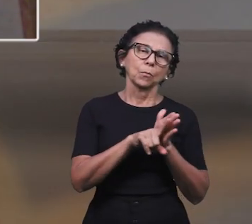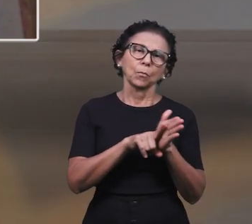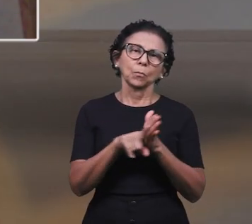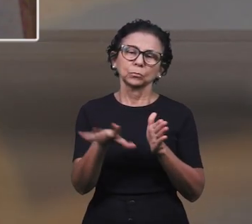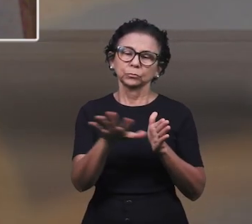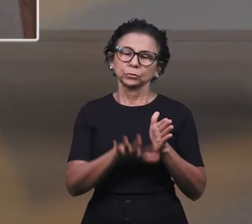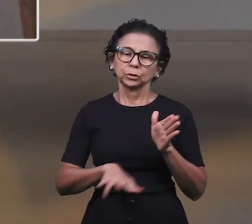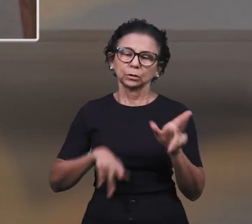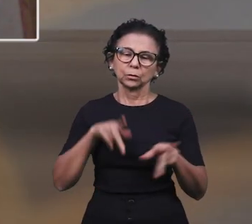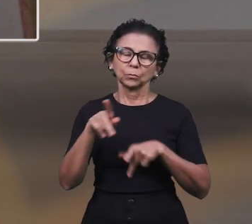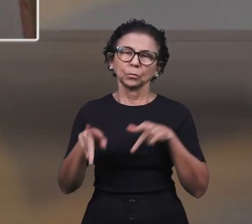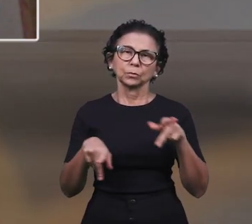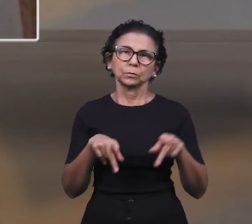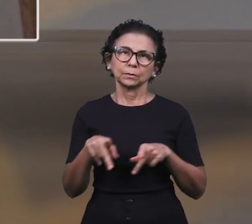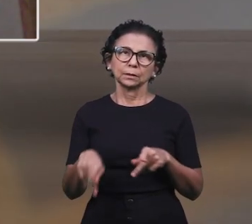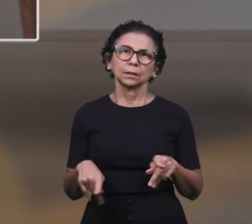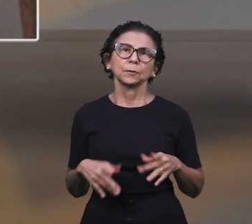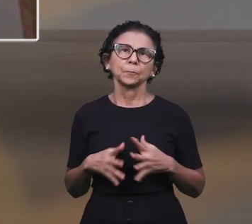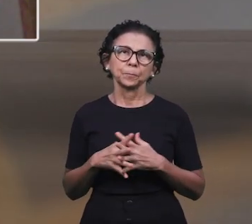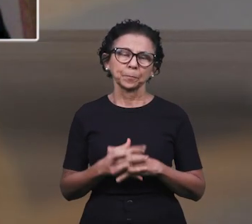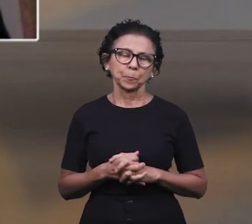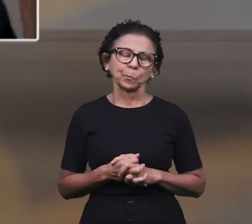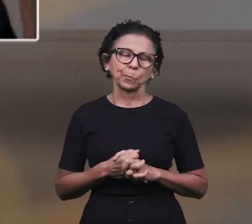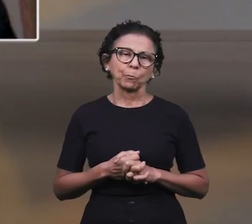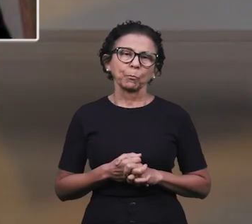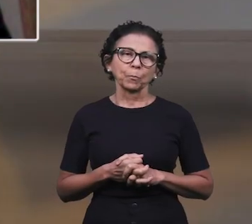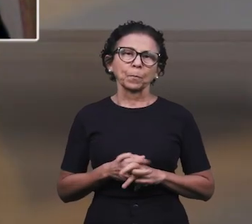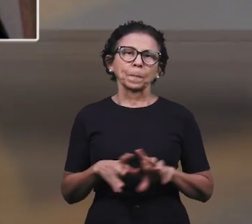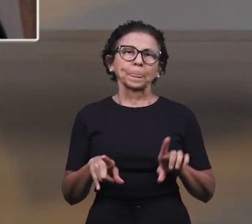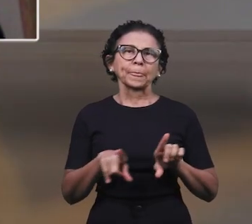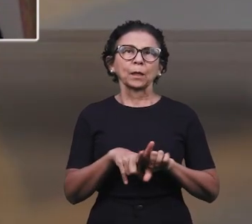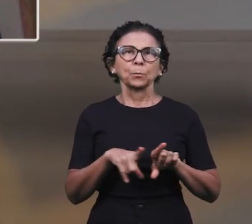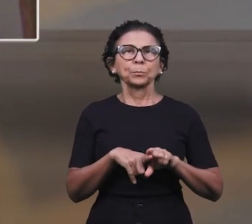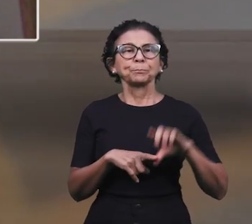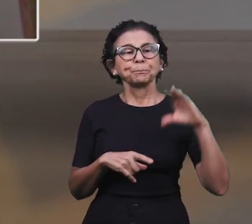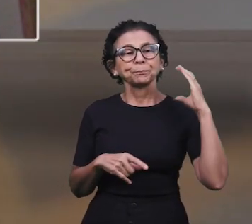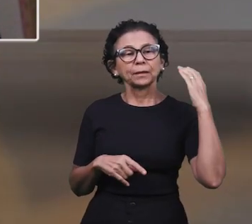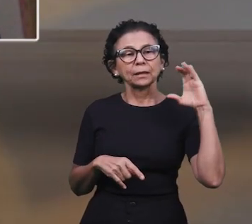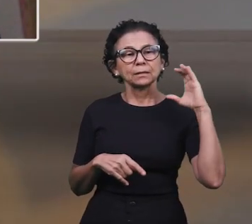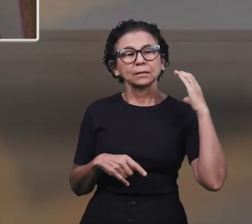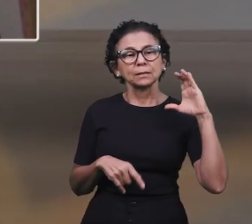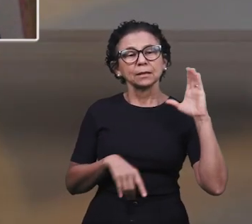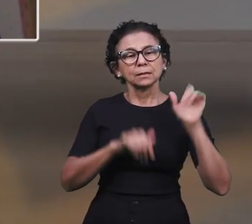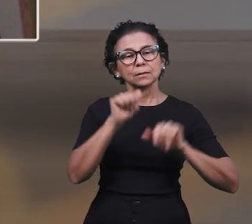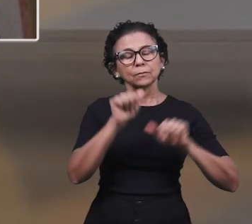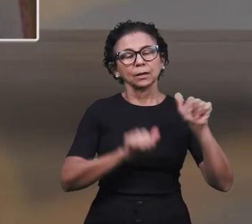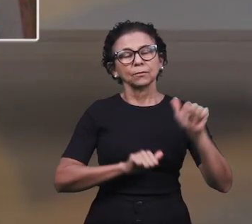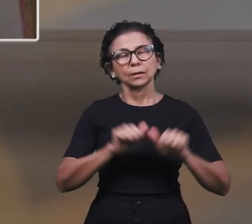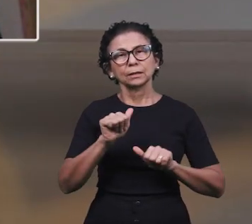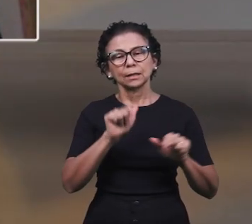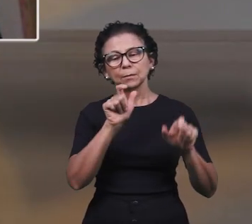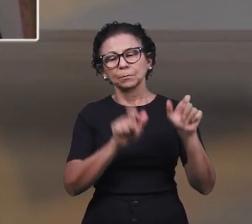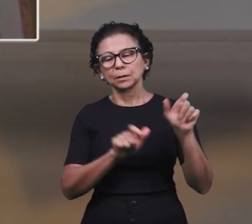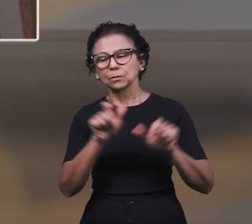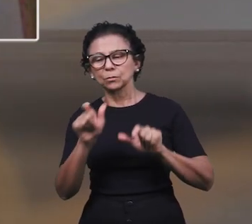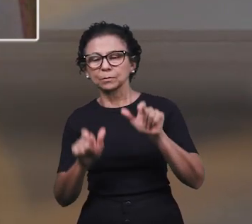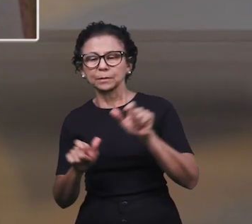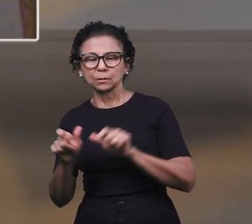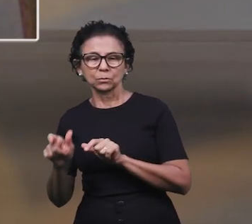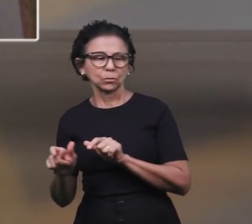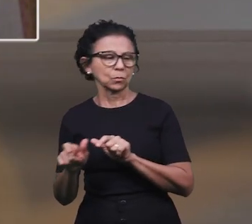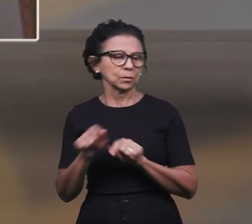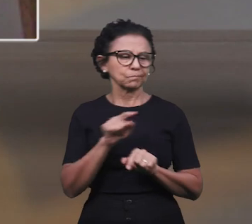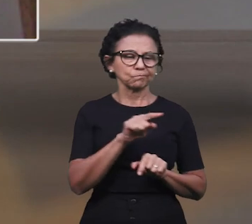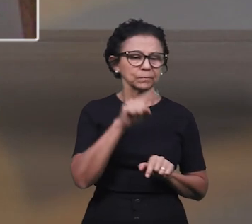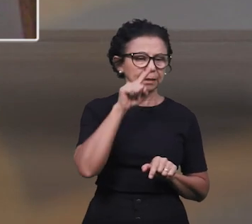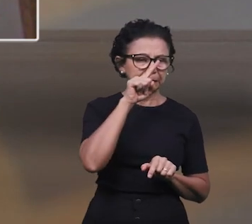a epidemiologia é uma ciência que ela vai olhar para cada paciente e ver os critérios de risco que ela